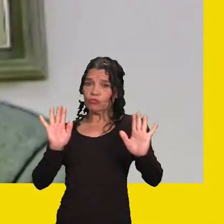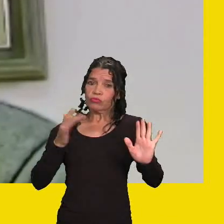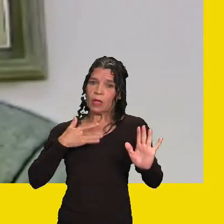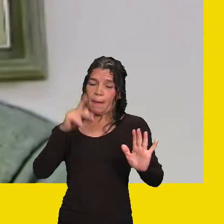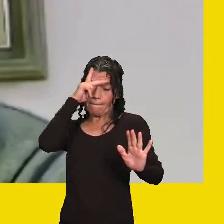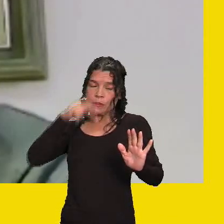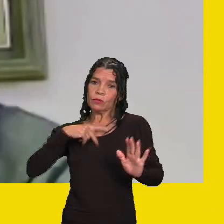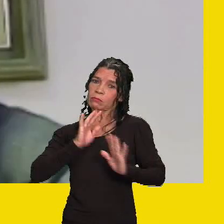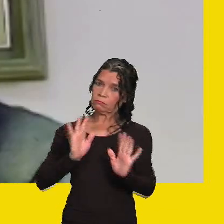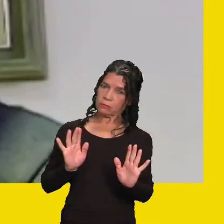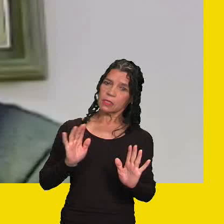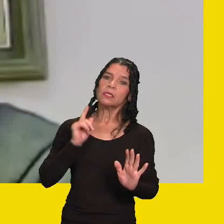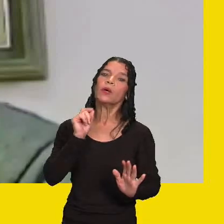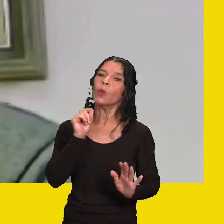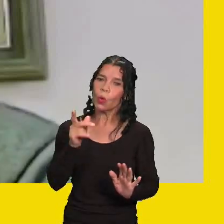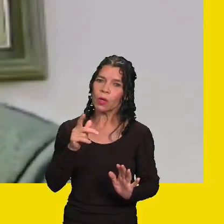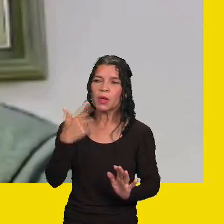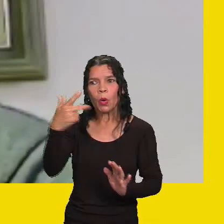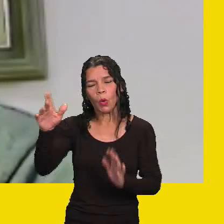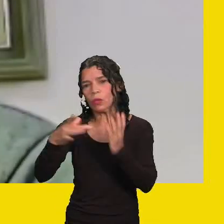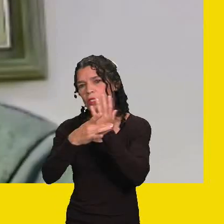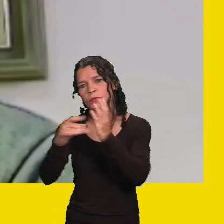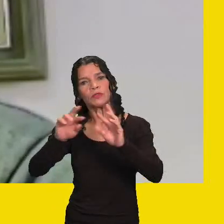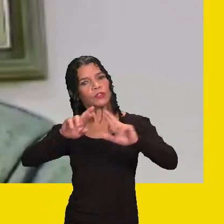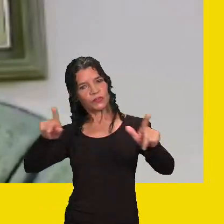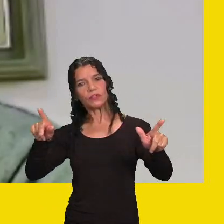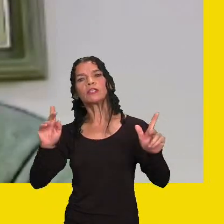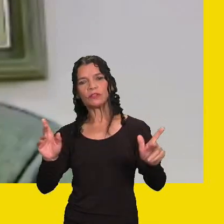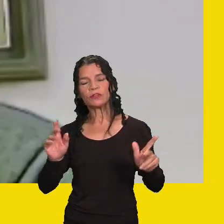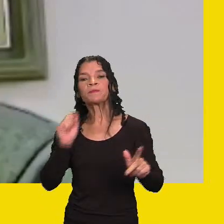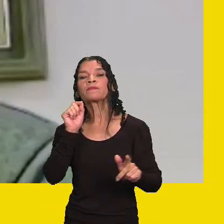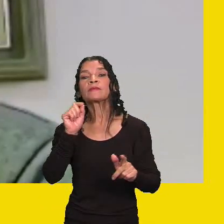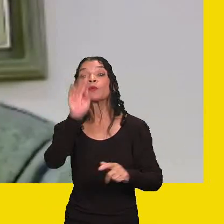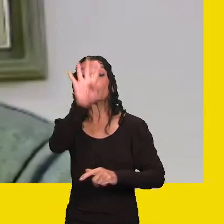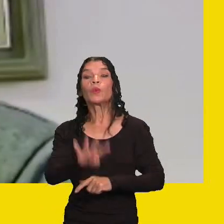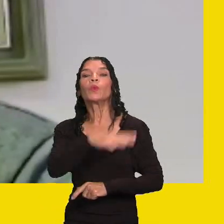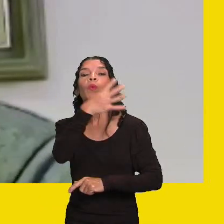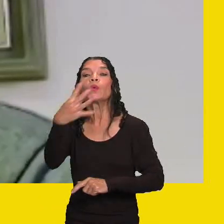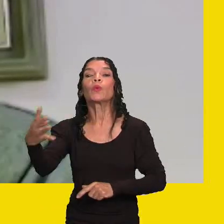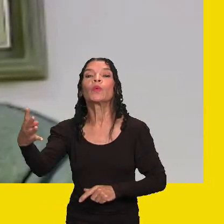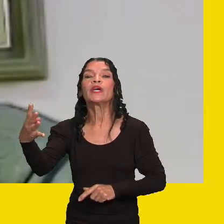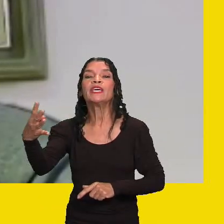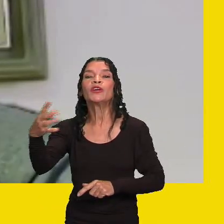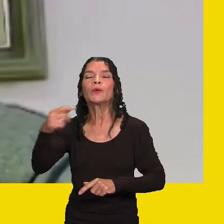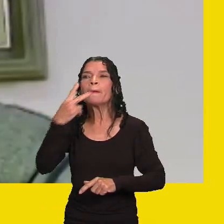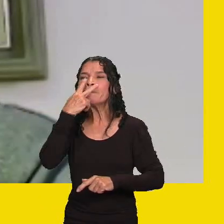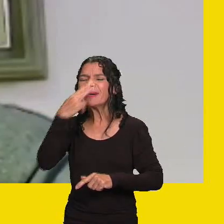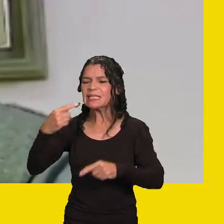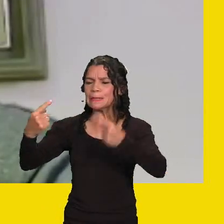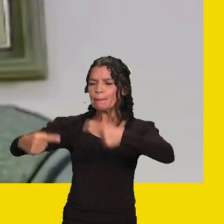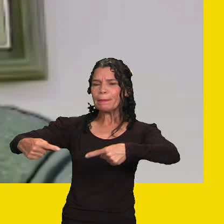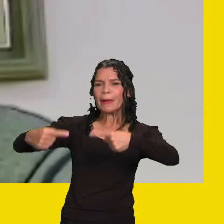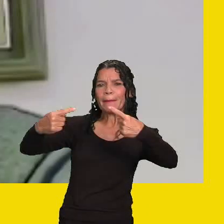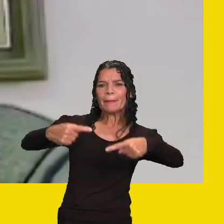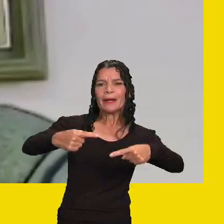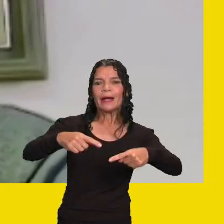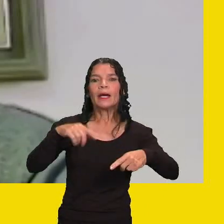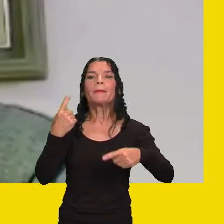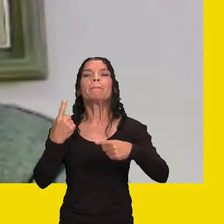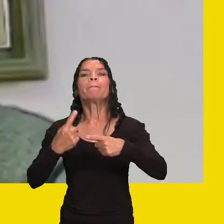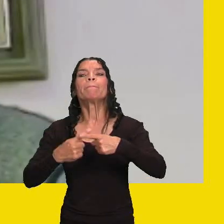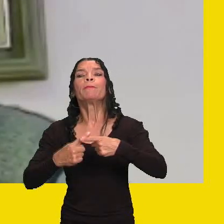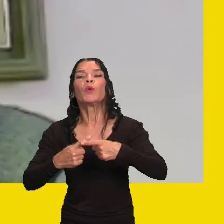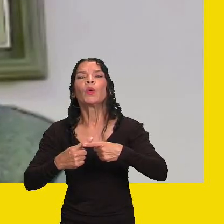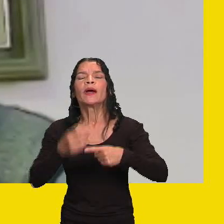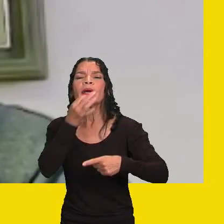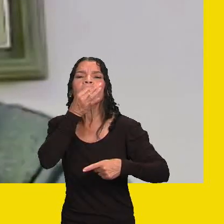da visão minha que perpassa vários autores, de que o currículo é um território de disputa, né? Ele tem a ver com essa questão